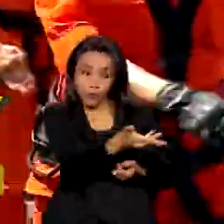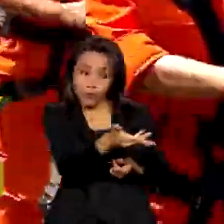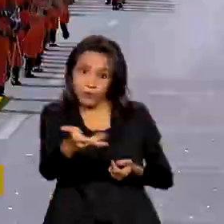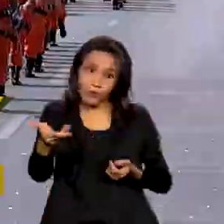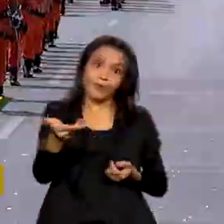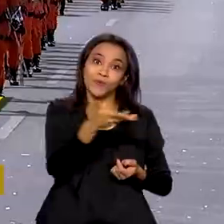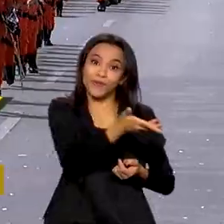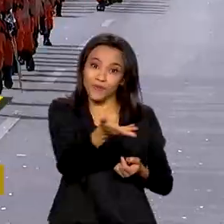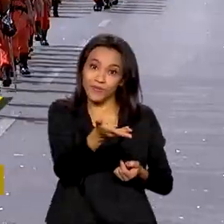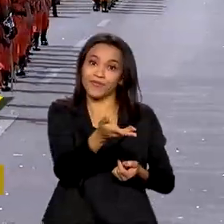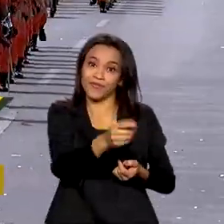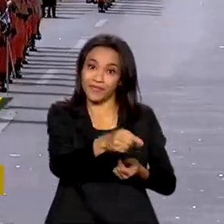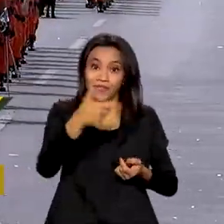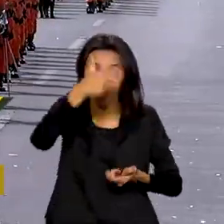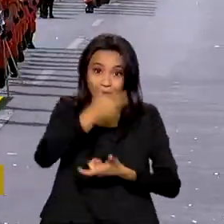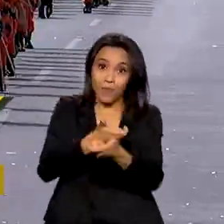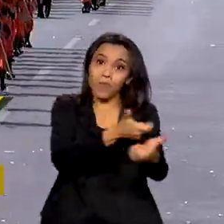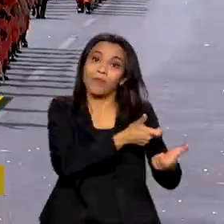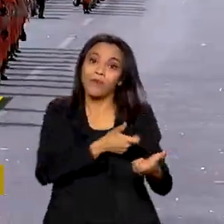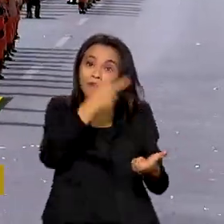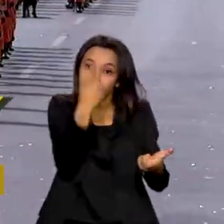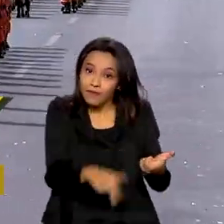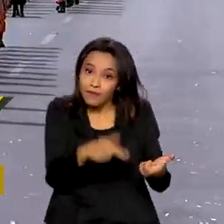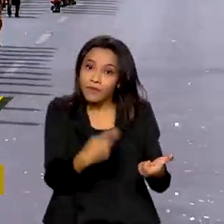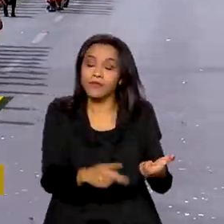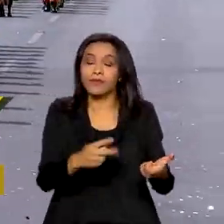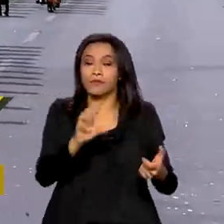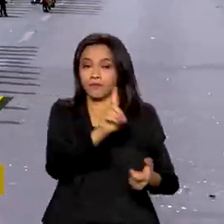Corpo de Bombeiros Militar do Distrito Federal.